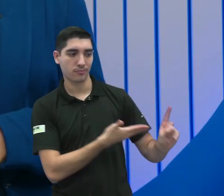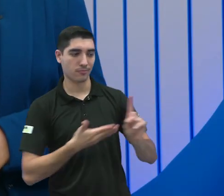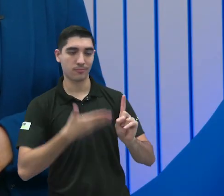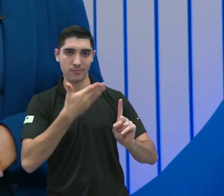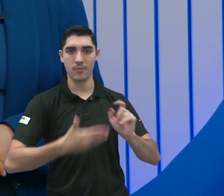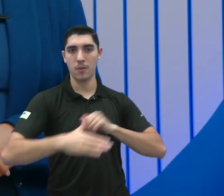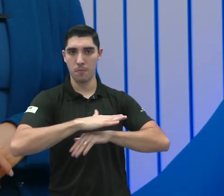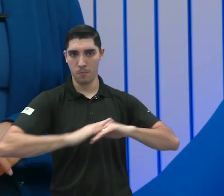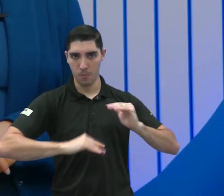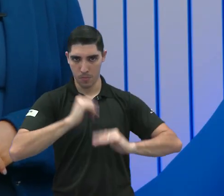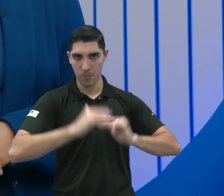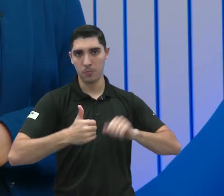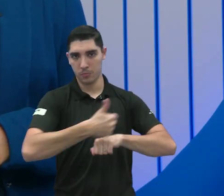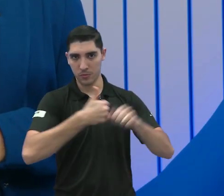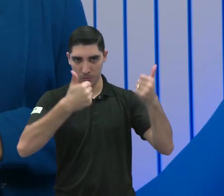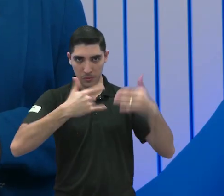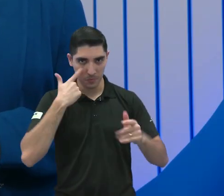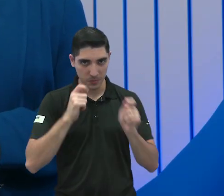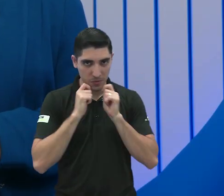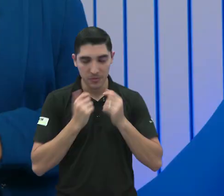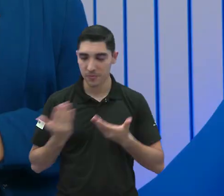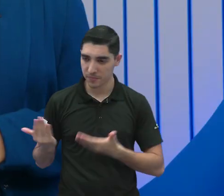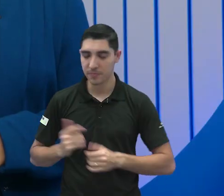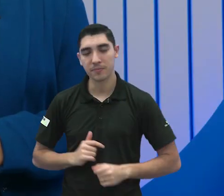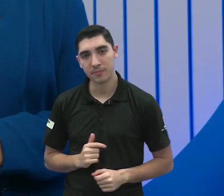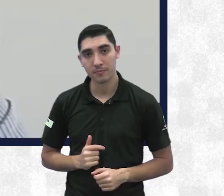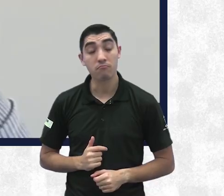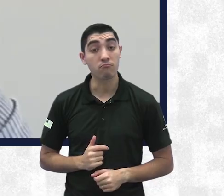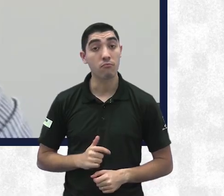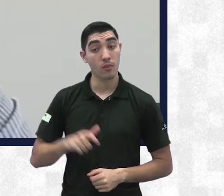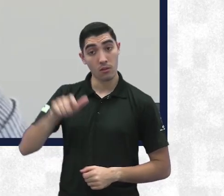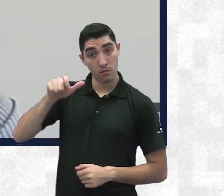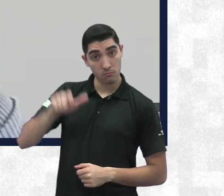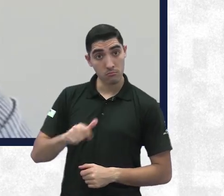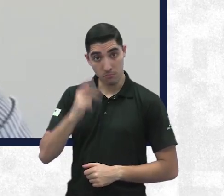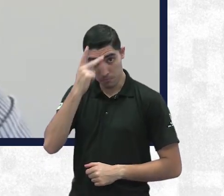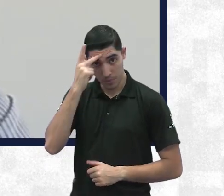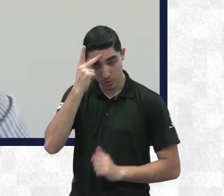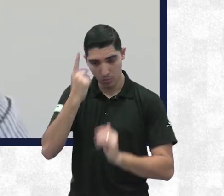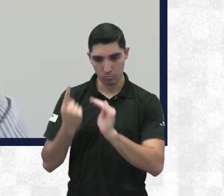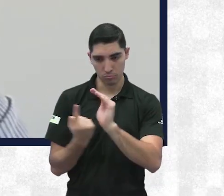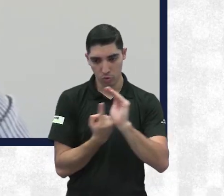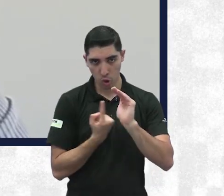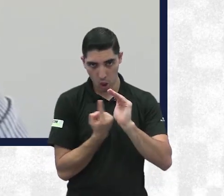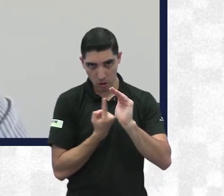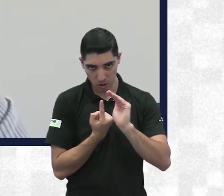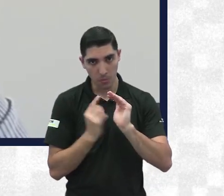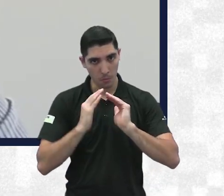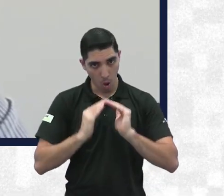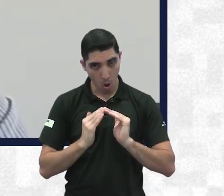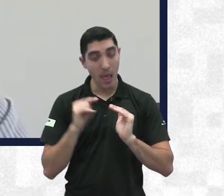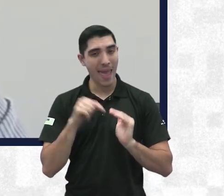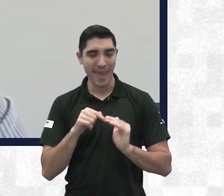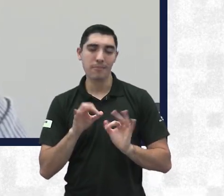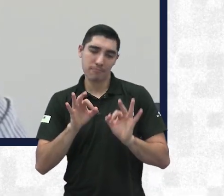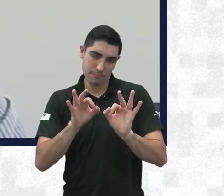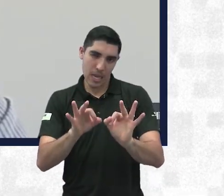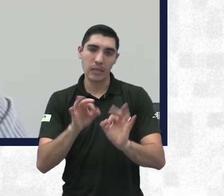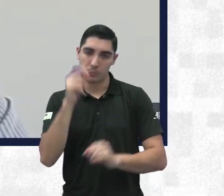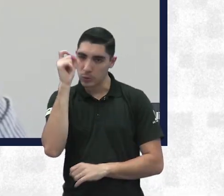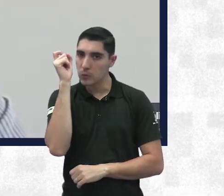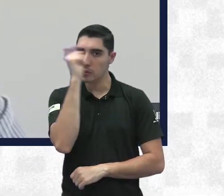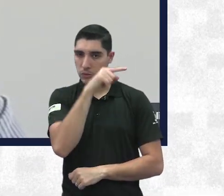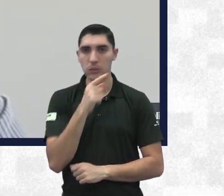convidou um especialista. Você confere agora um trecho dessa entrevista. A pessoa que vive sozinha, ela tem realmente